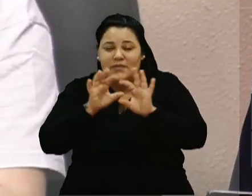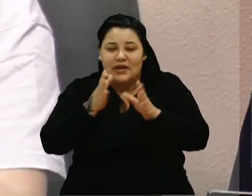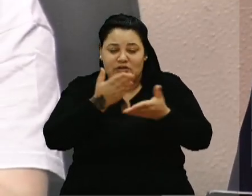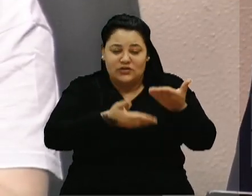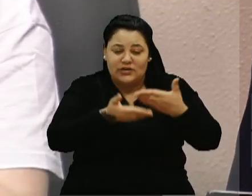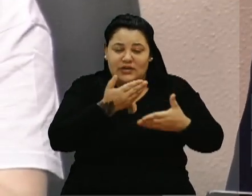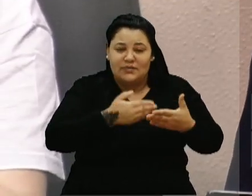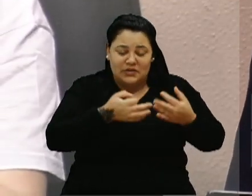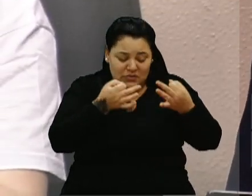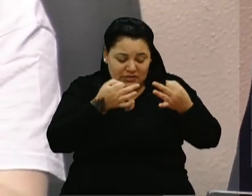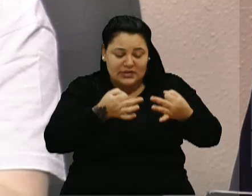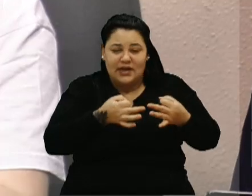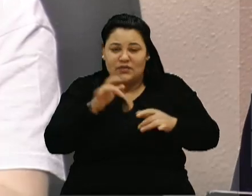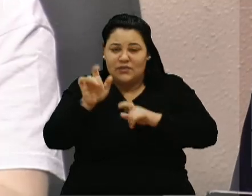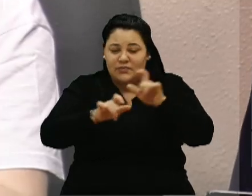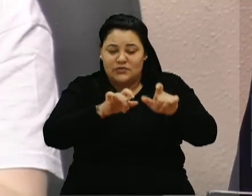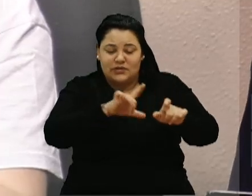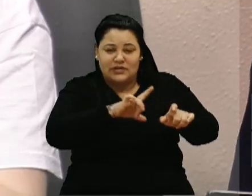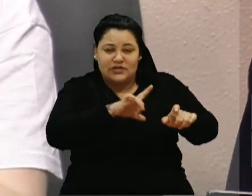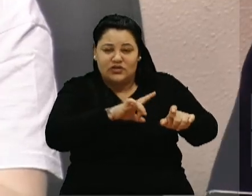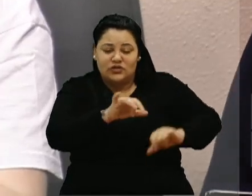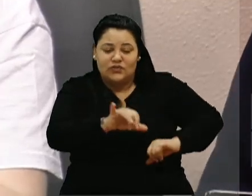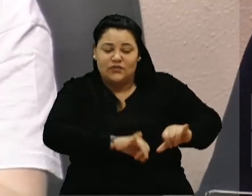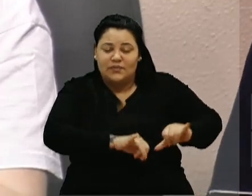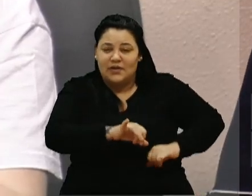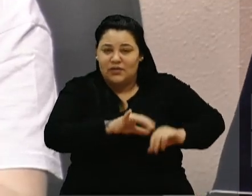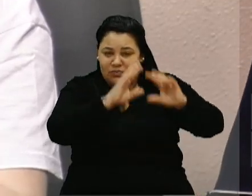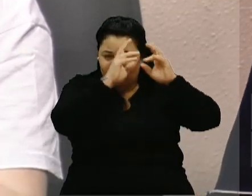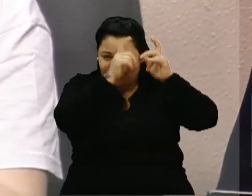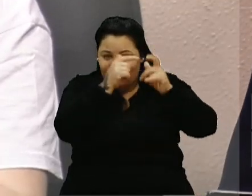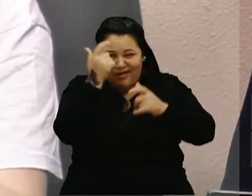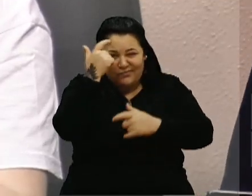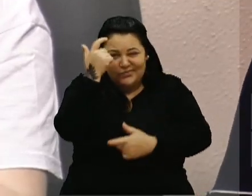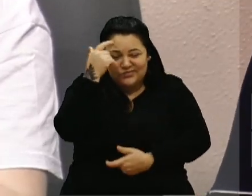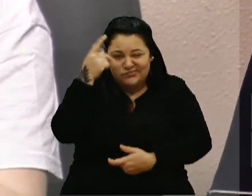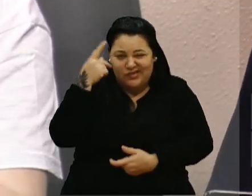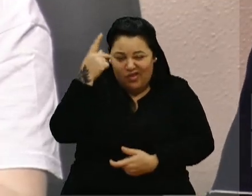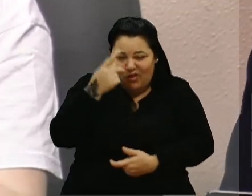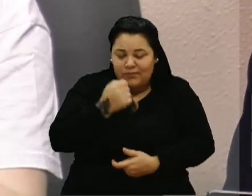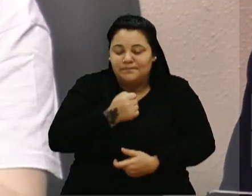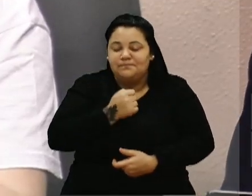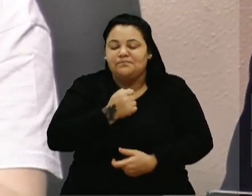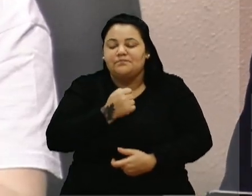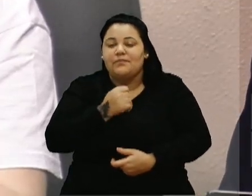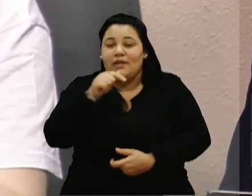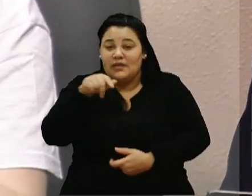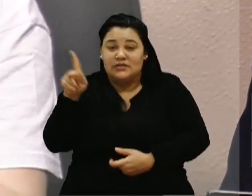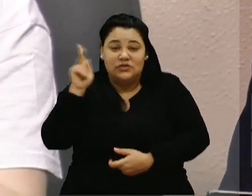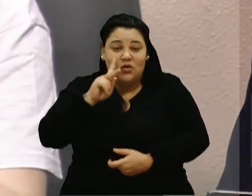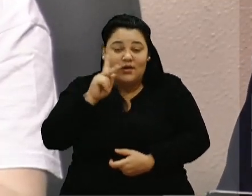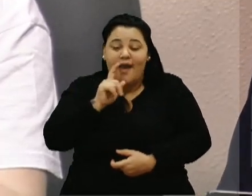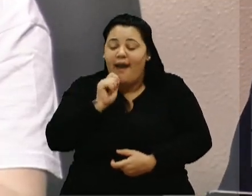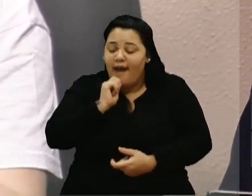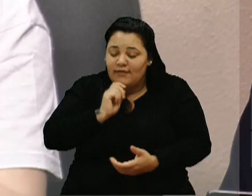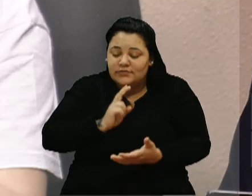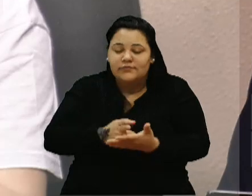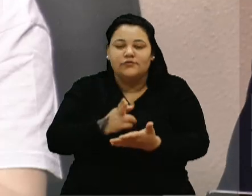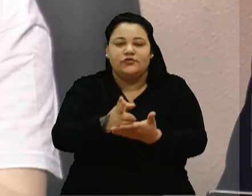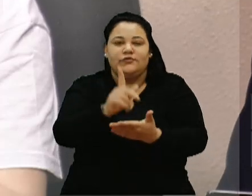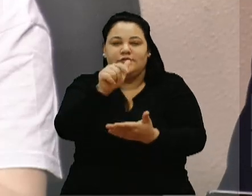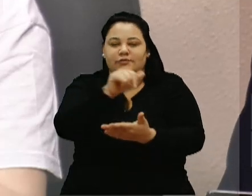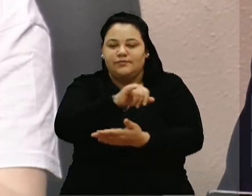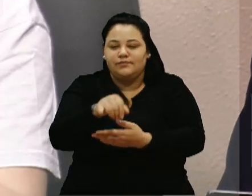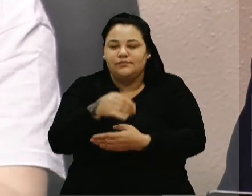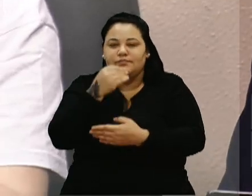tratamento digno para pessoas em sofrimento psíquico. Mais do que memória, essa história se faz presente e é a possibilidade